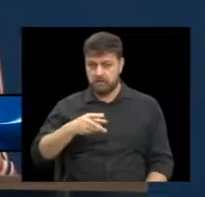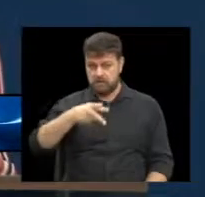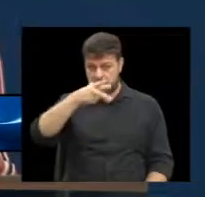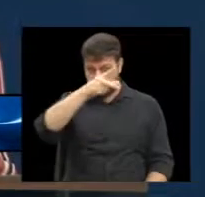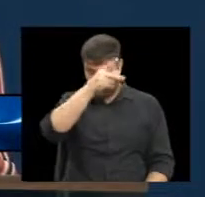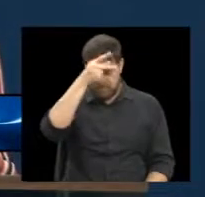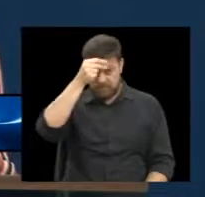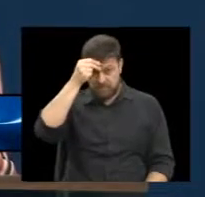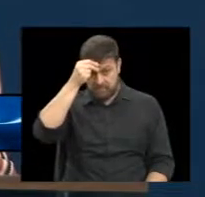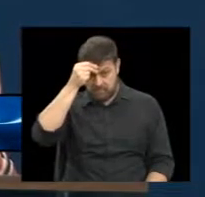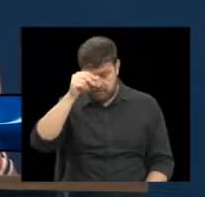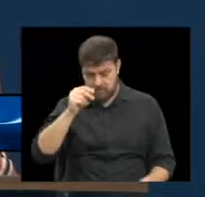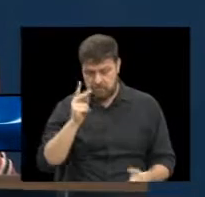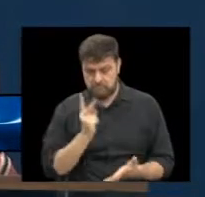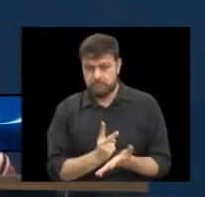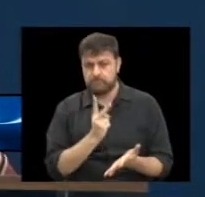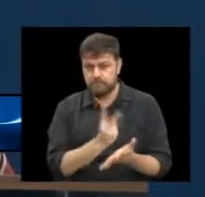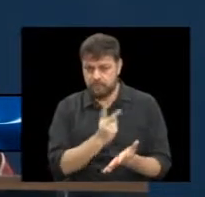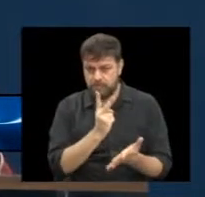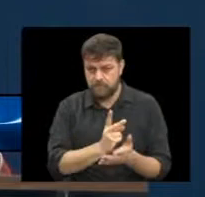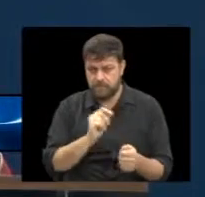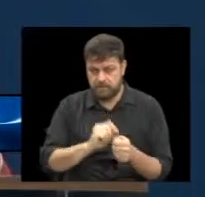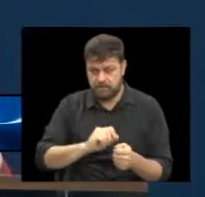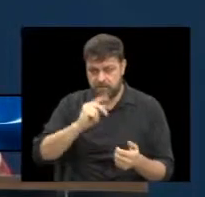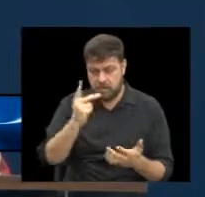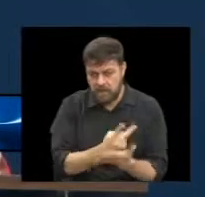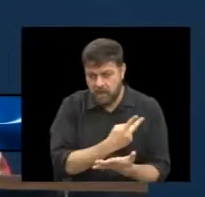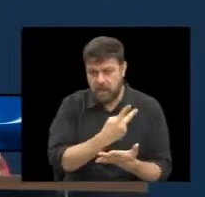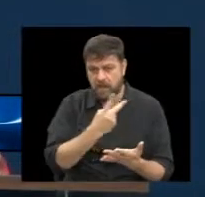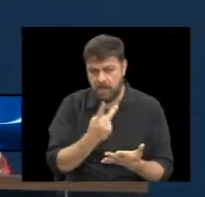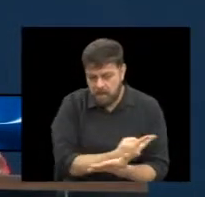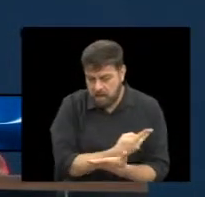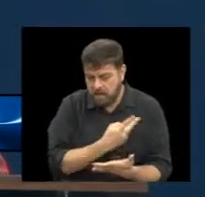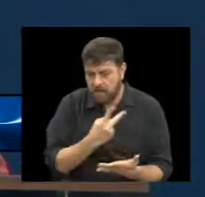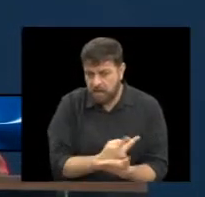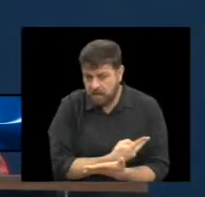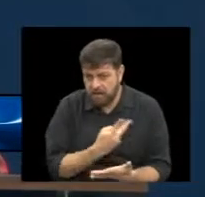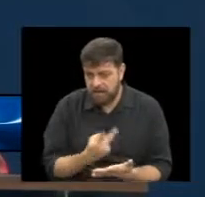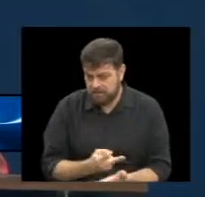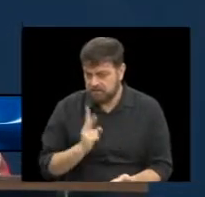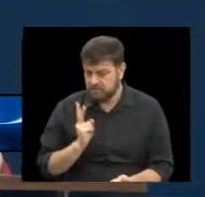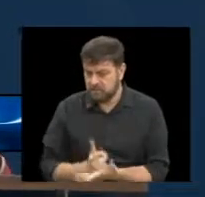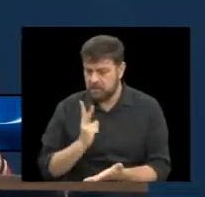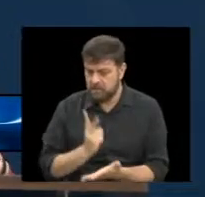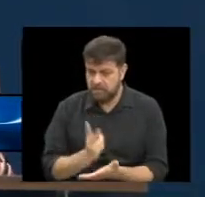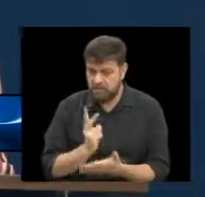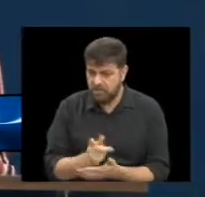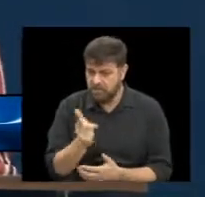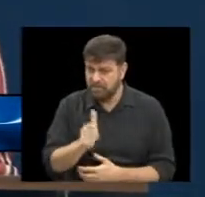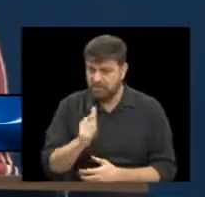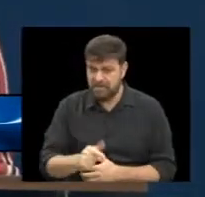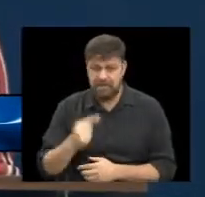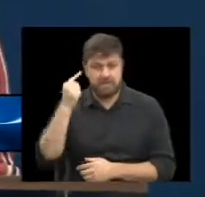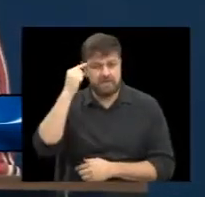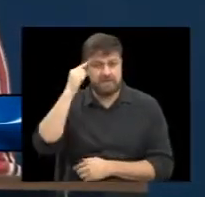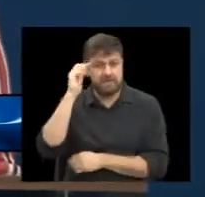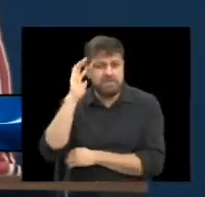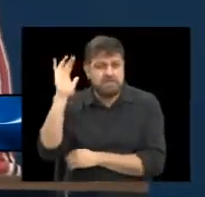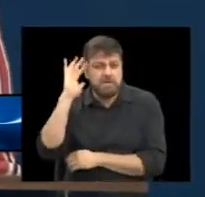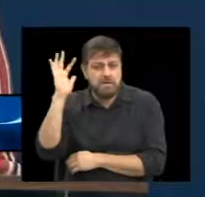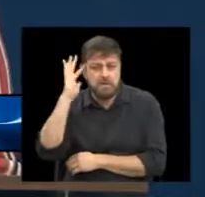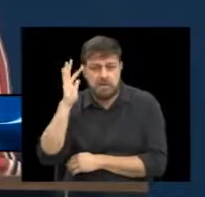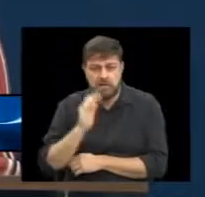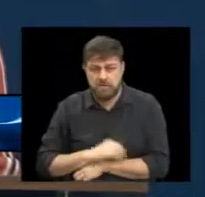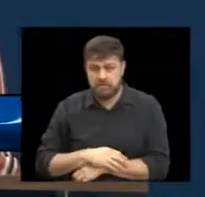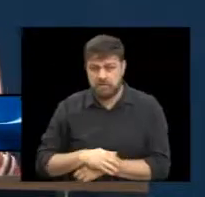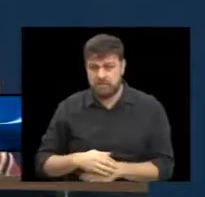vem sistematicamente errando e sistematicamente fazendo uma previsão orçamentária